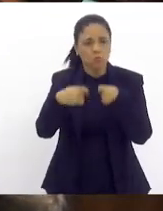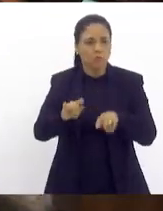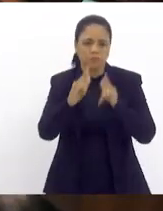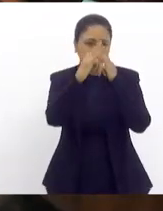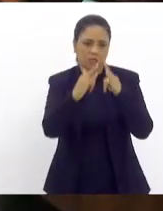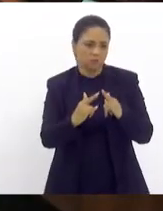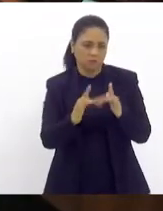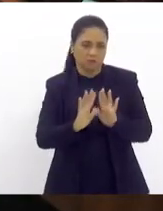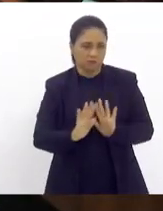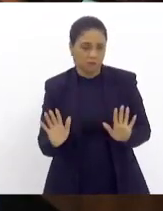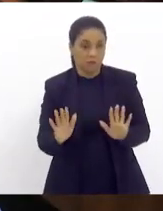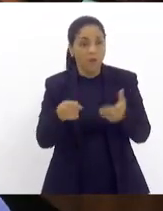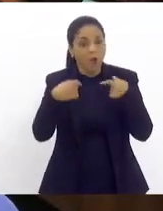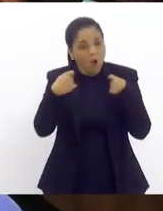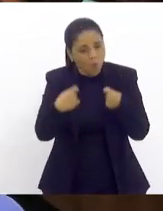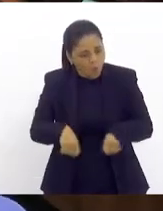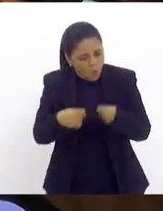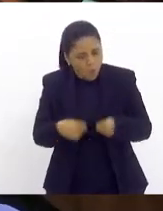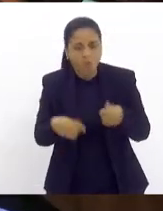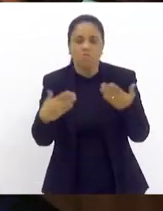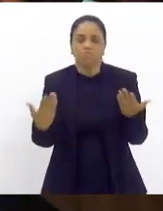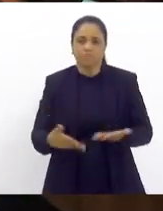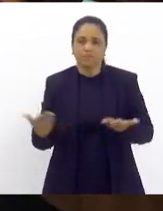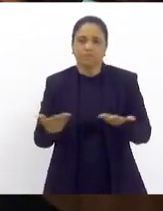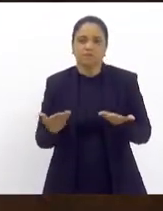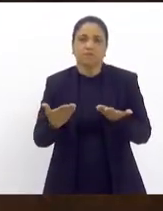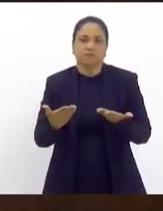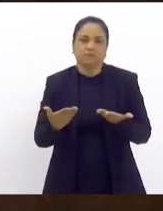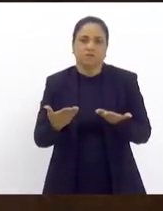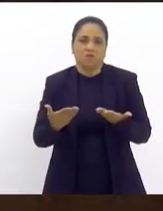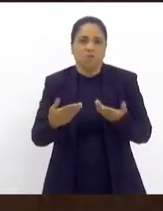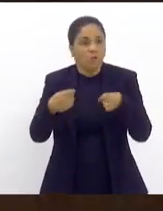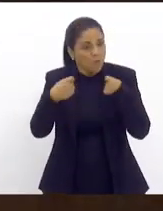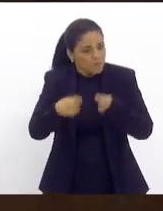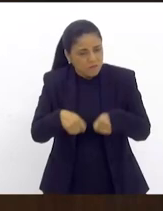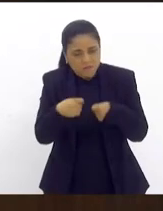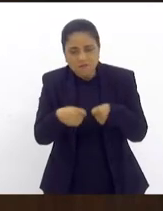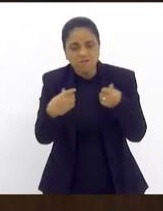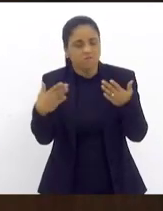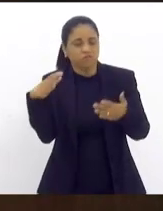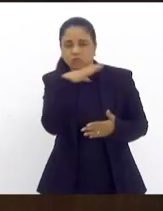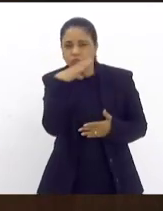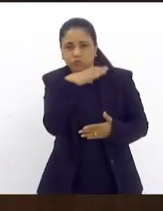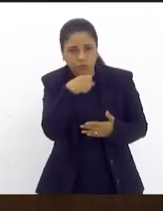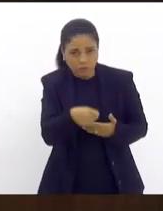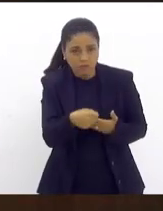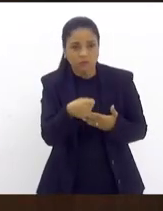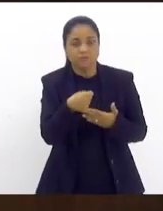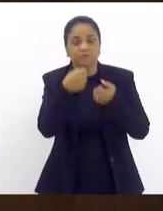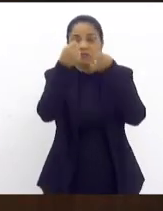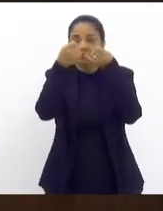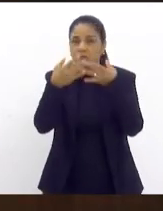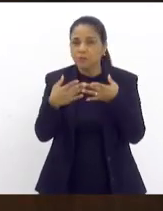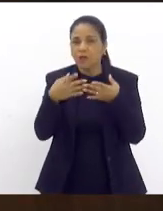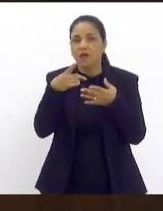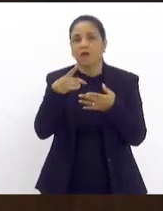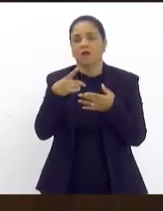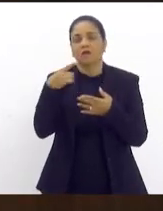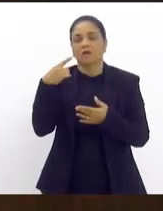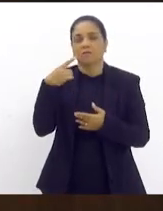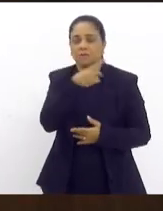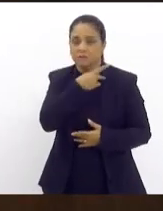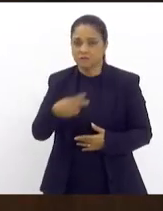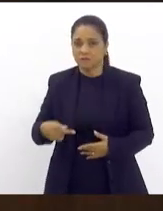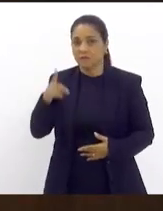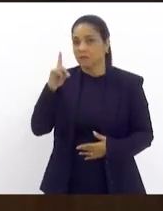mas hoje a gente precisa e muito e muito eu queria dizer presidenta Dani Monteiro